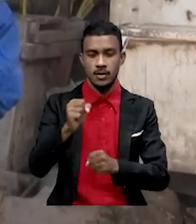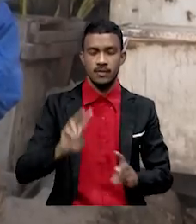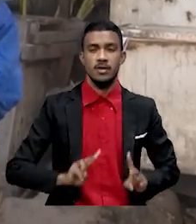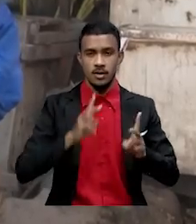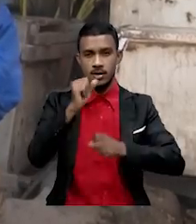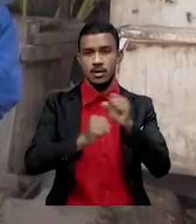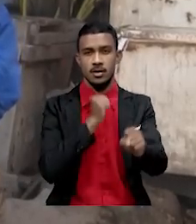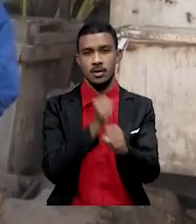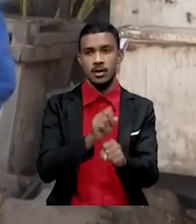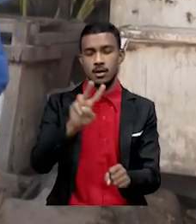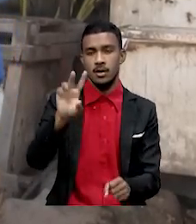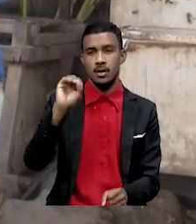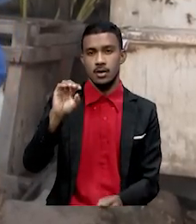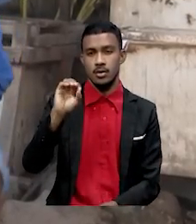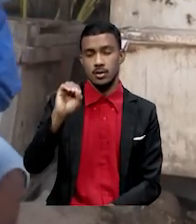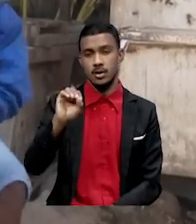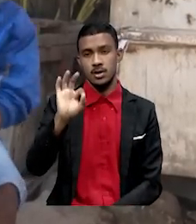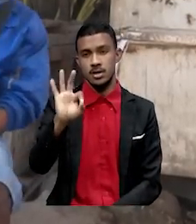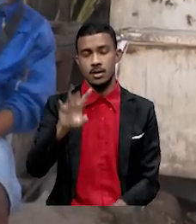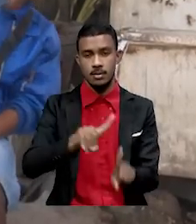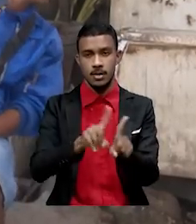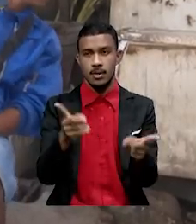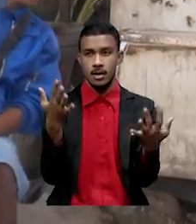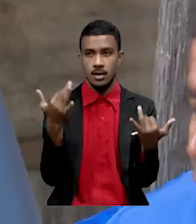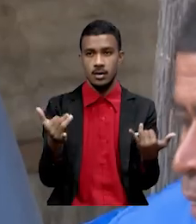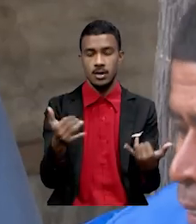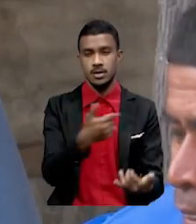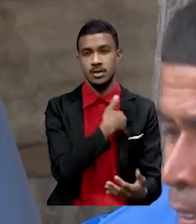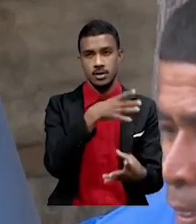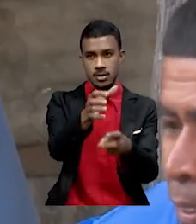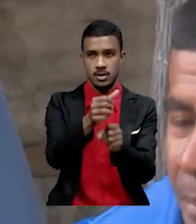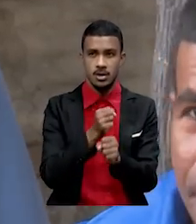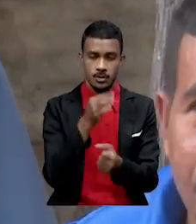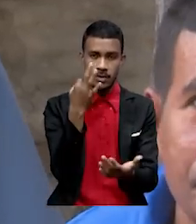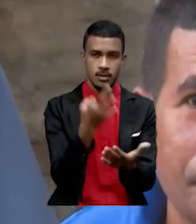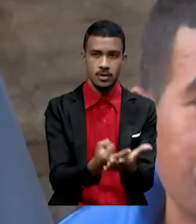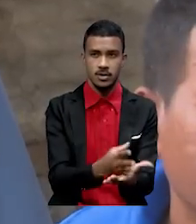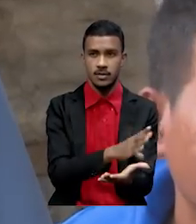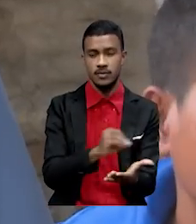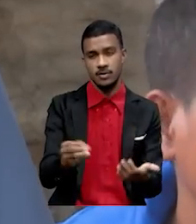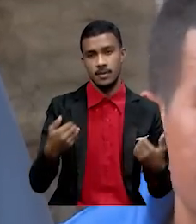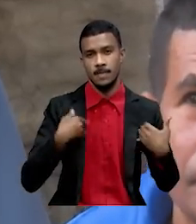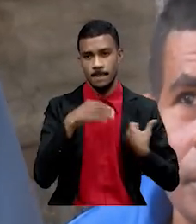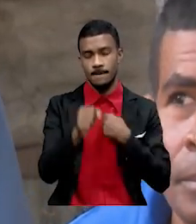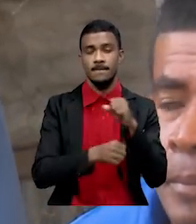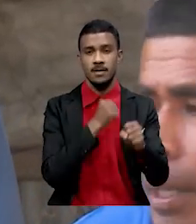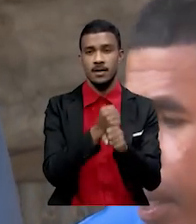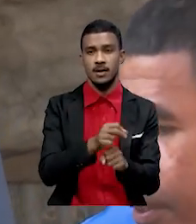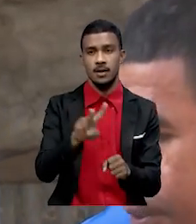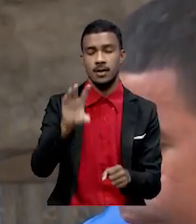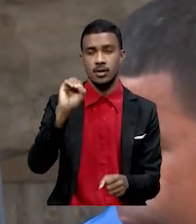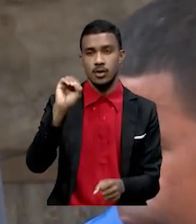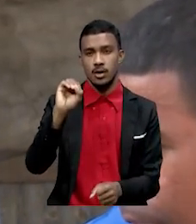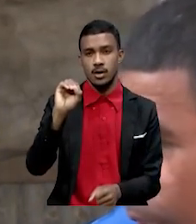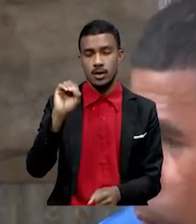rua sia. Mai be, to agora se da oximo pensão ne. No foi em verifica ia tinan rihun rua. Rua nulo